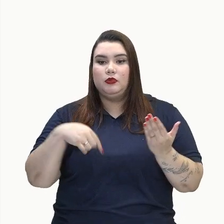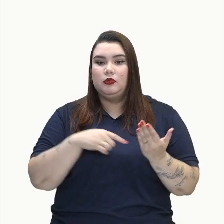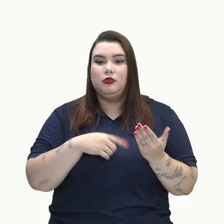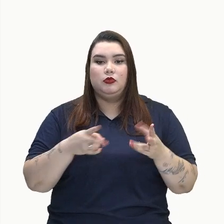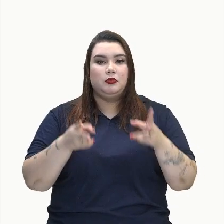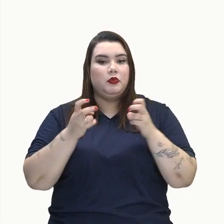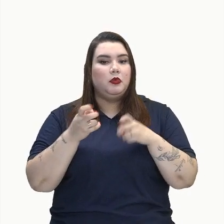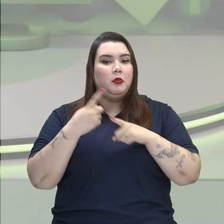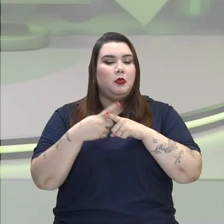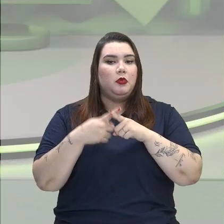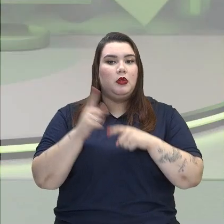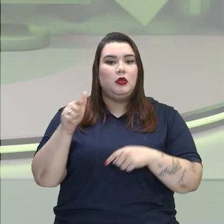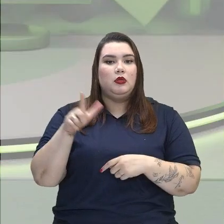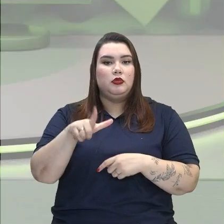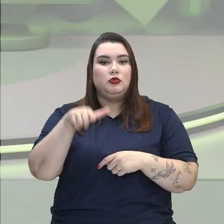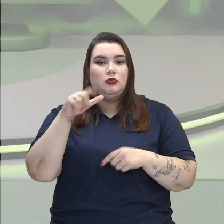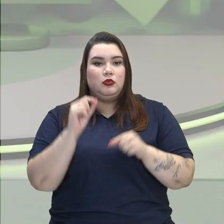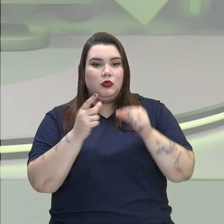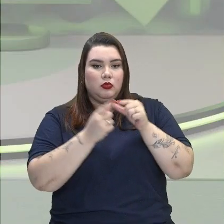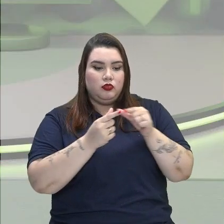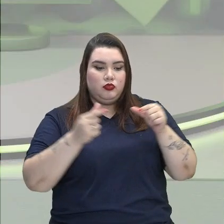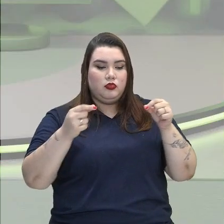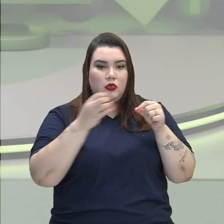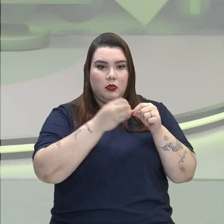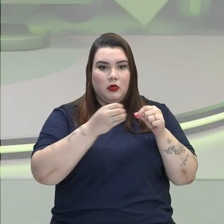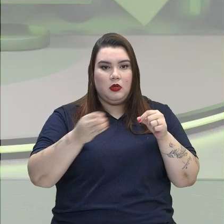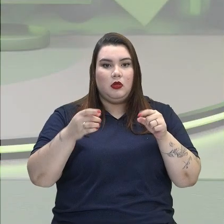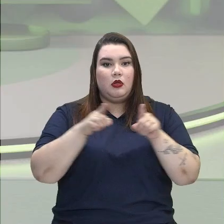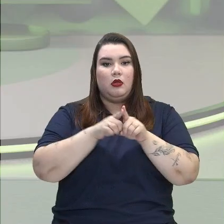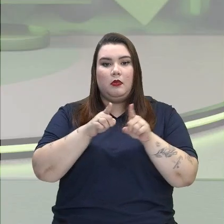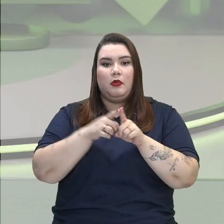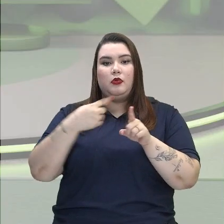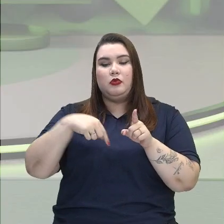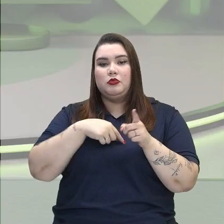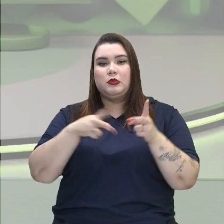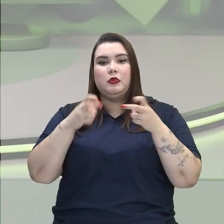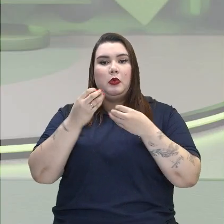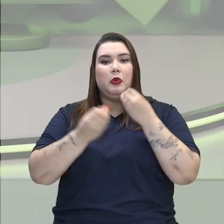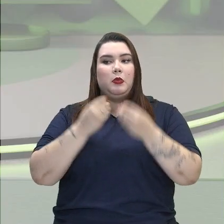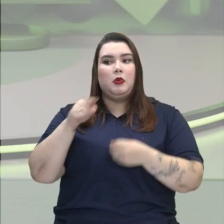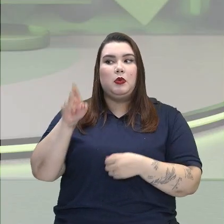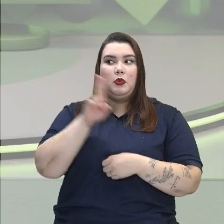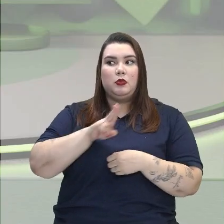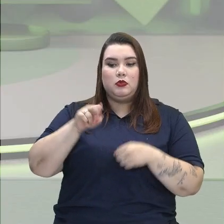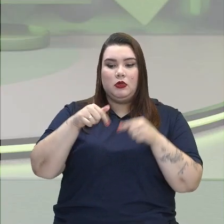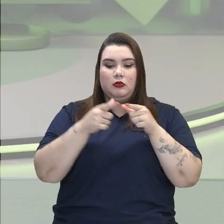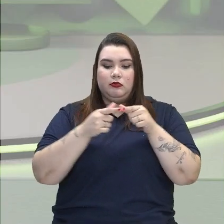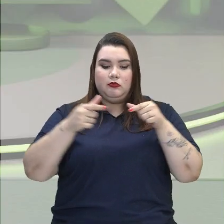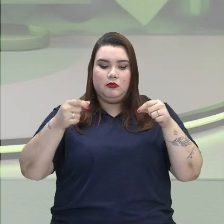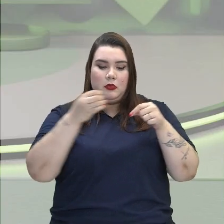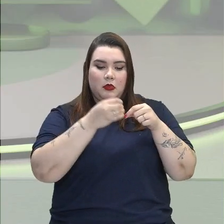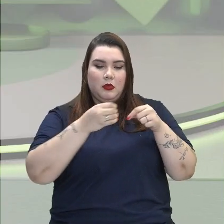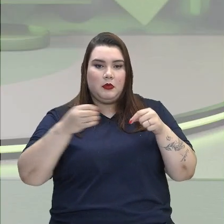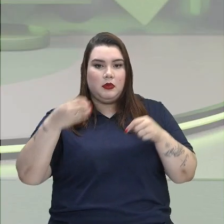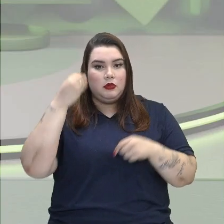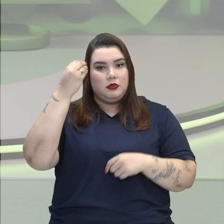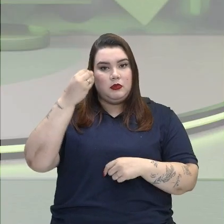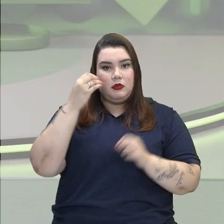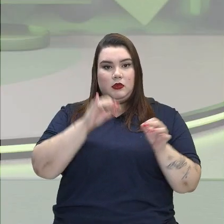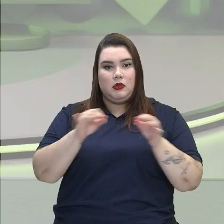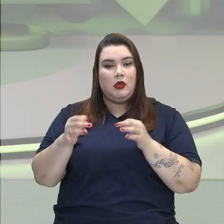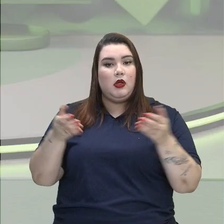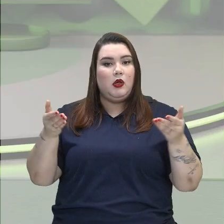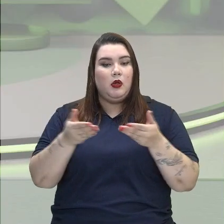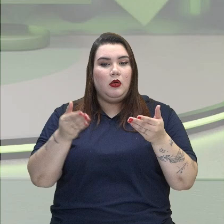ele elegeu as ervilhas, a gente acabou de ver como ele utilizou essas ervilhas em seu experimento. Agora a gente vai ver um